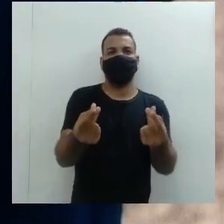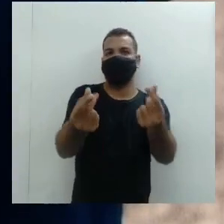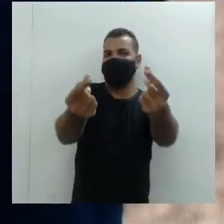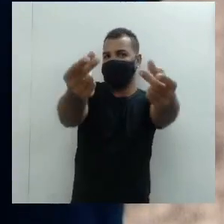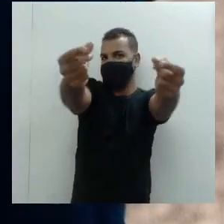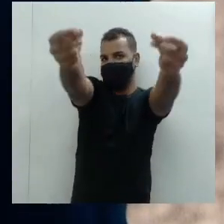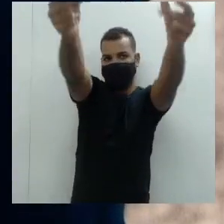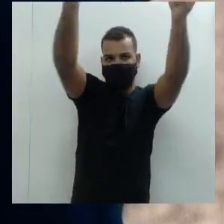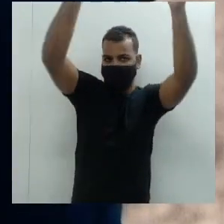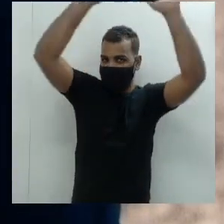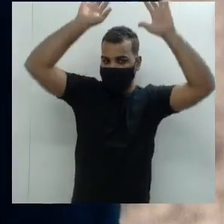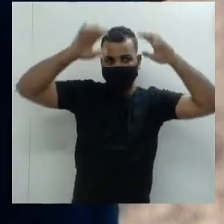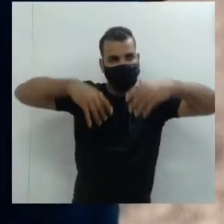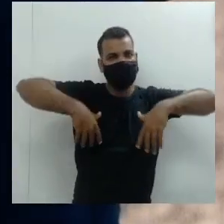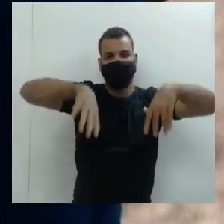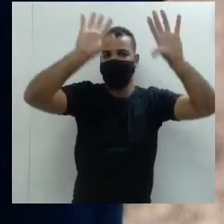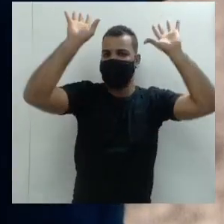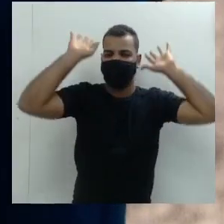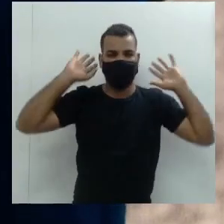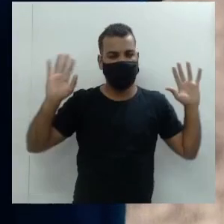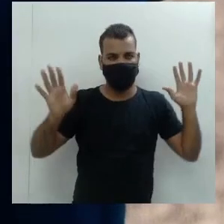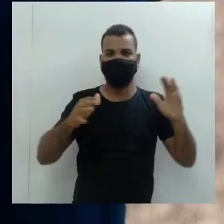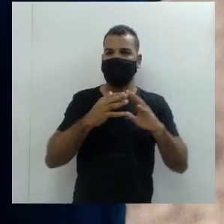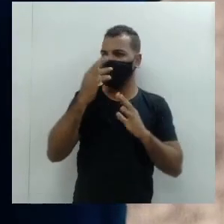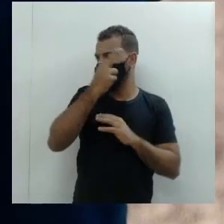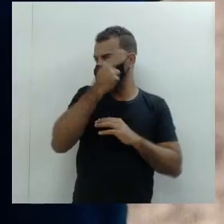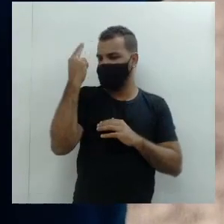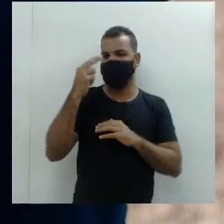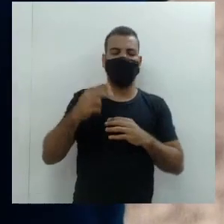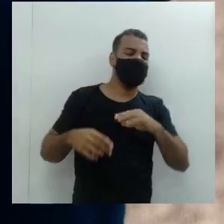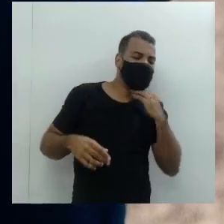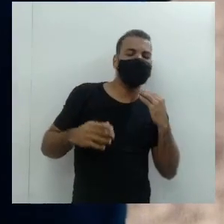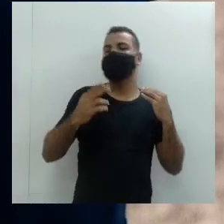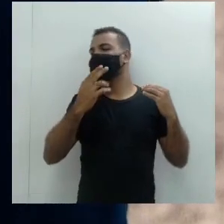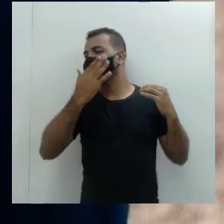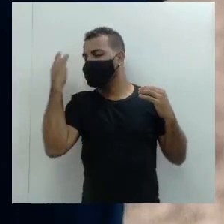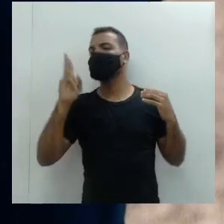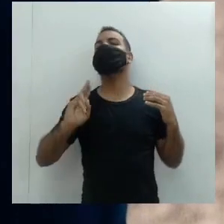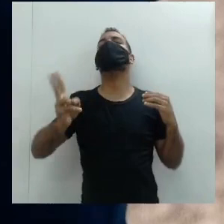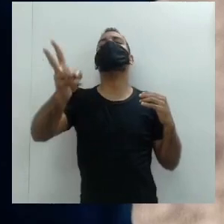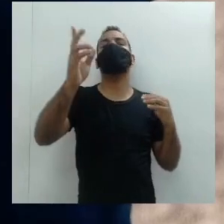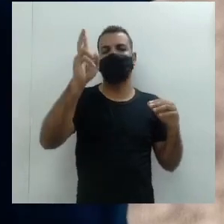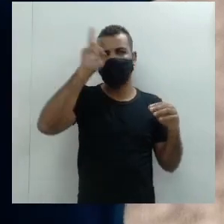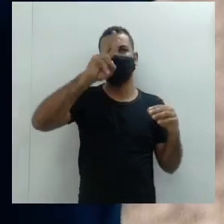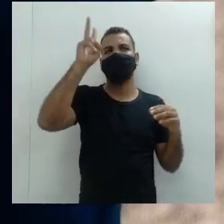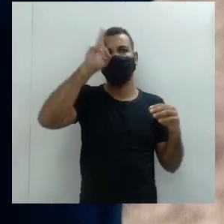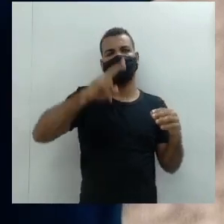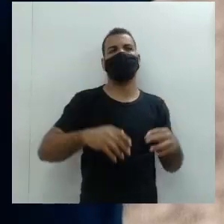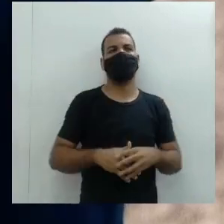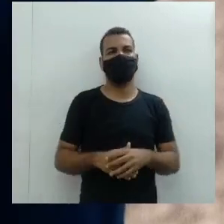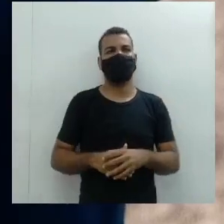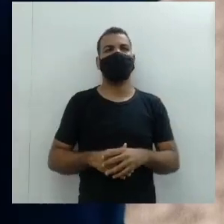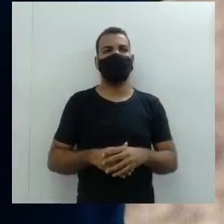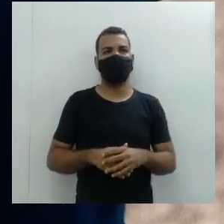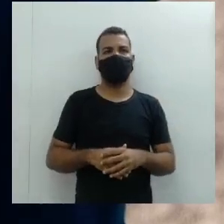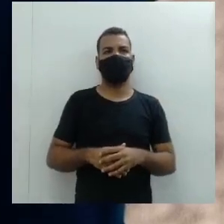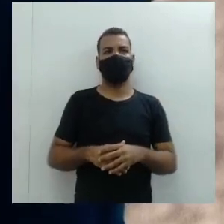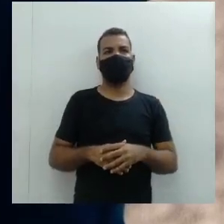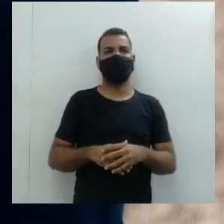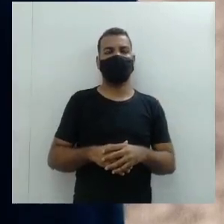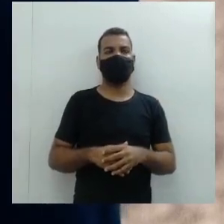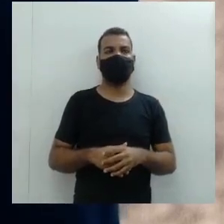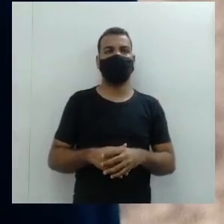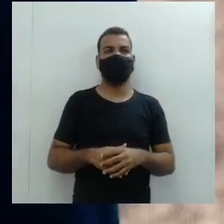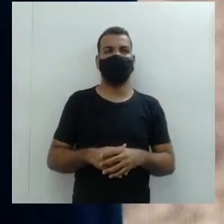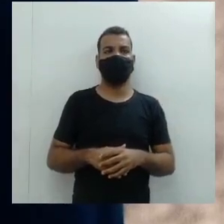uma cadeira, seu nome vai ficar registrado, e lembrar que são eleitos, não é? E são votados, né? Se você entra